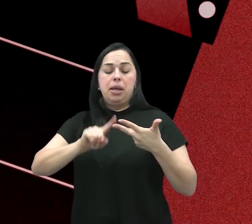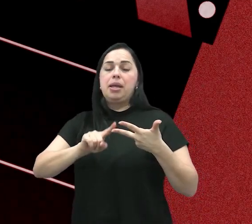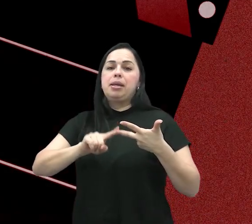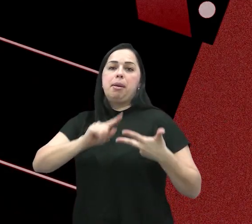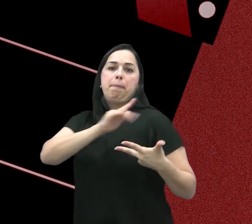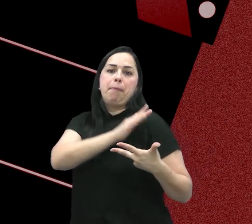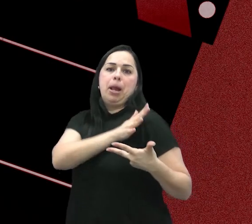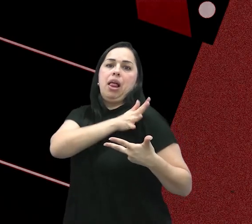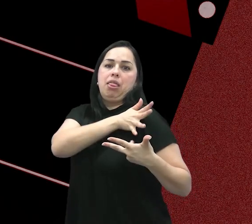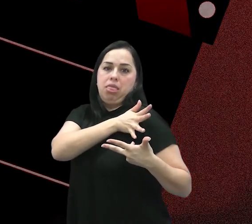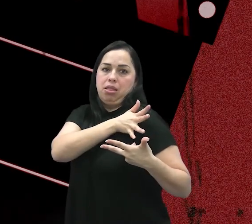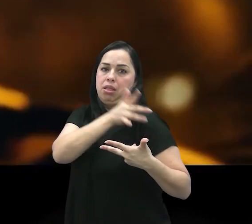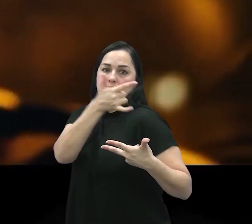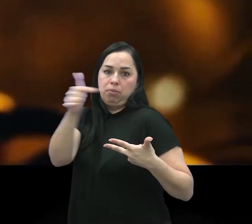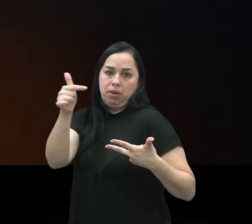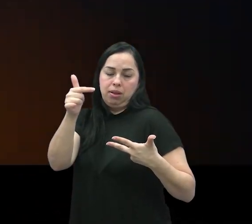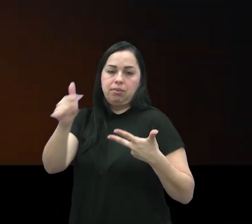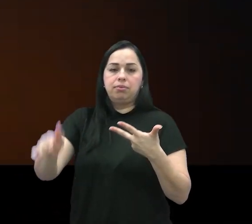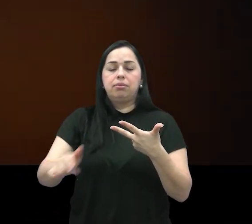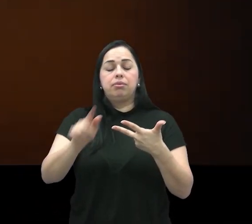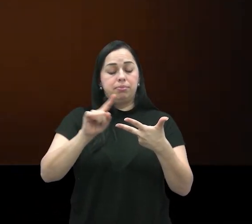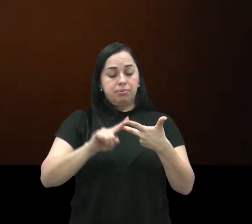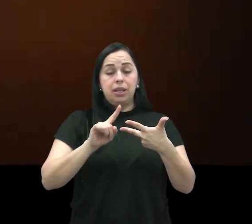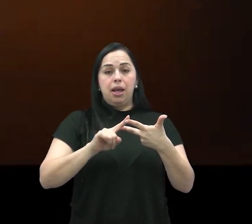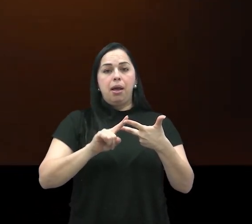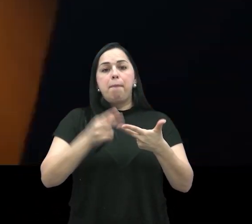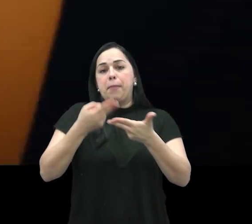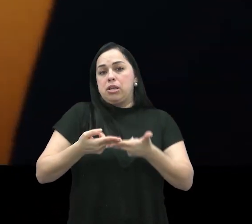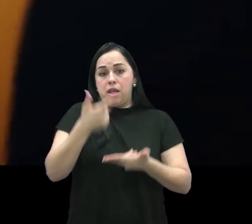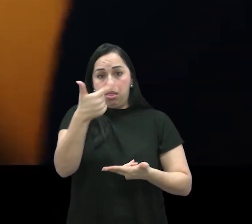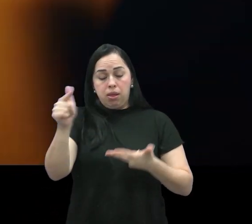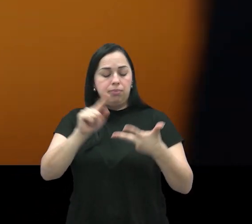preconceitos, hipocrisias.